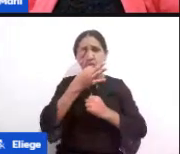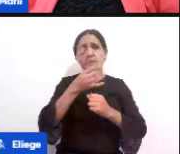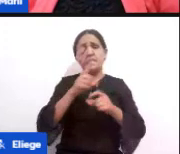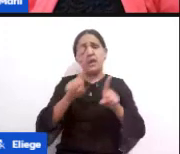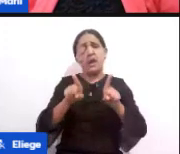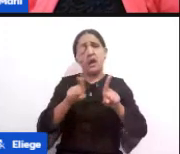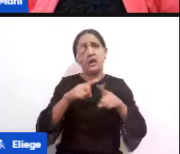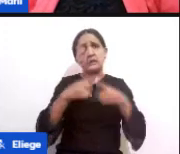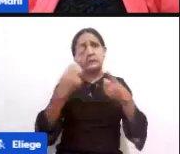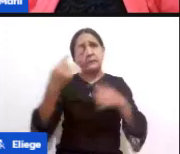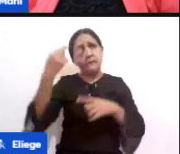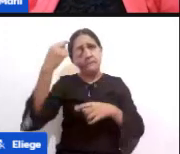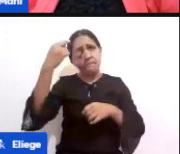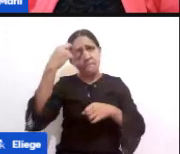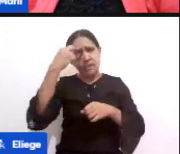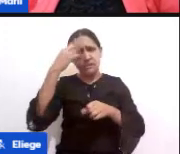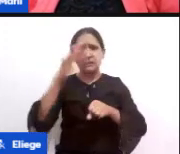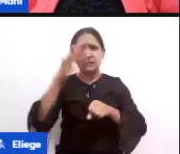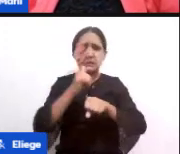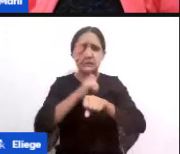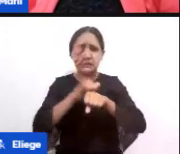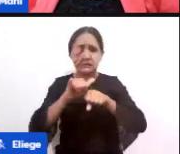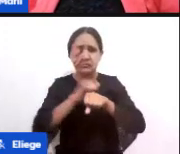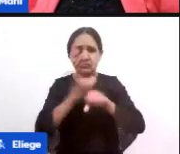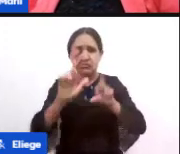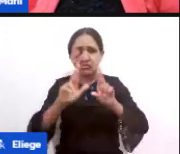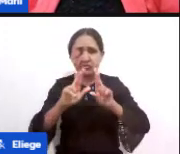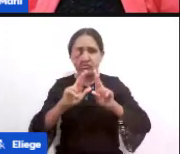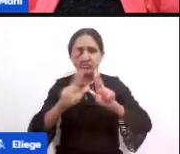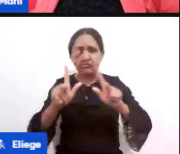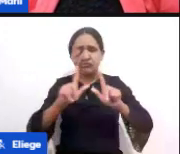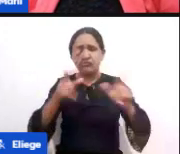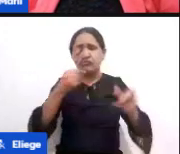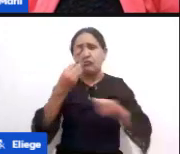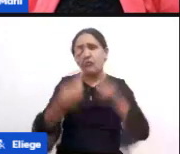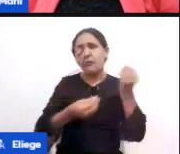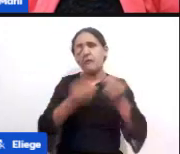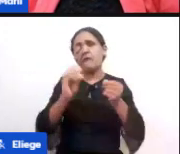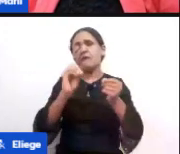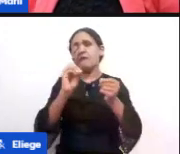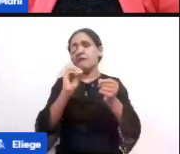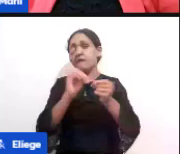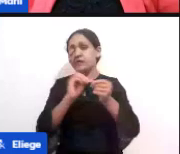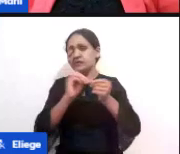uma estratégia diferente de como poderia ser aquele jogo.